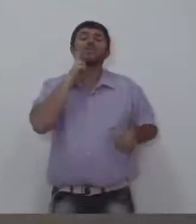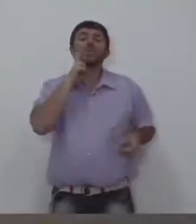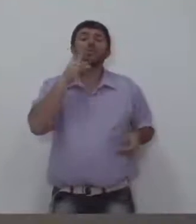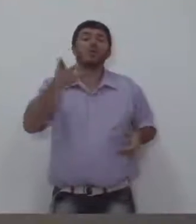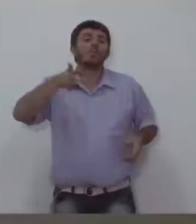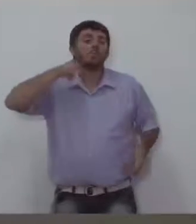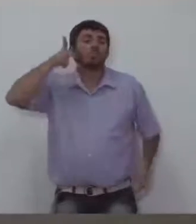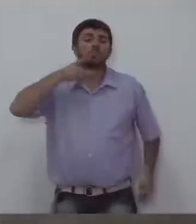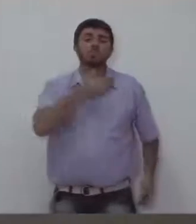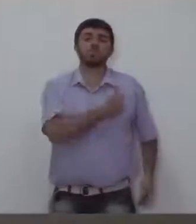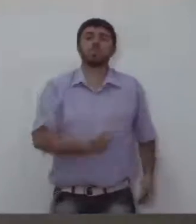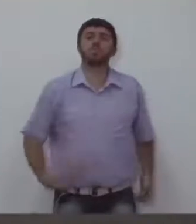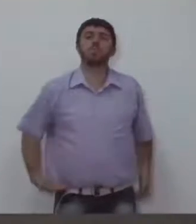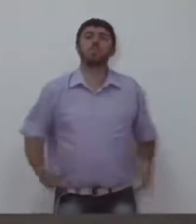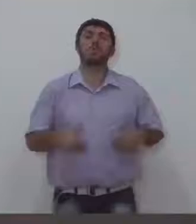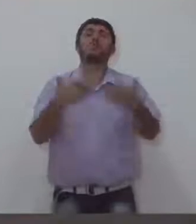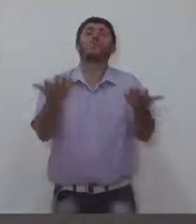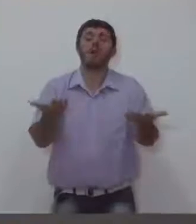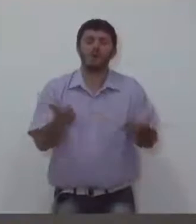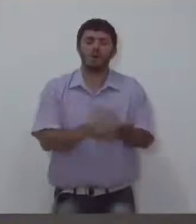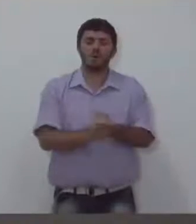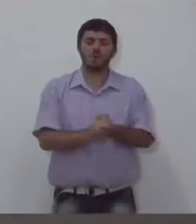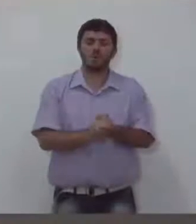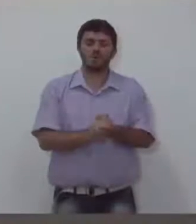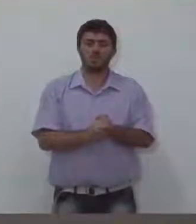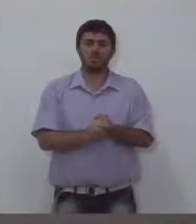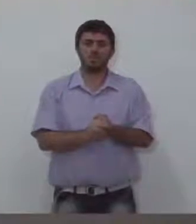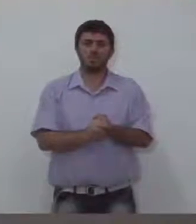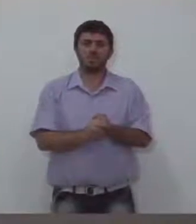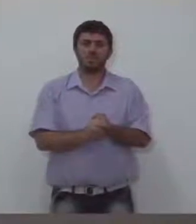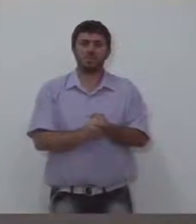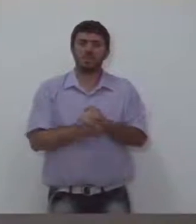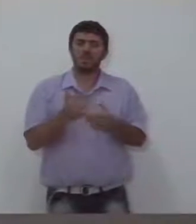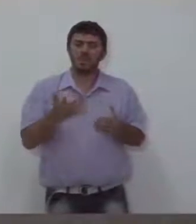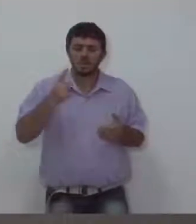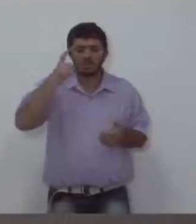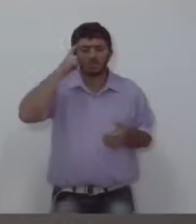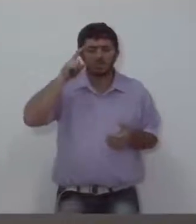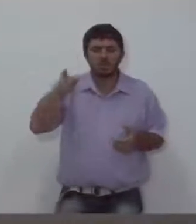da ideia do idoso como cidadão,